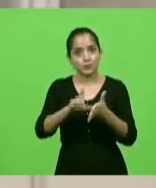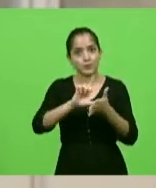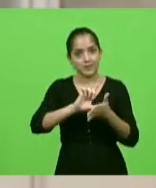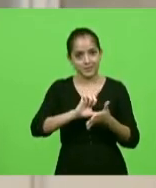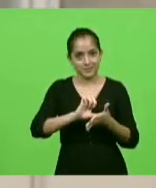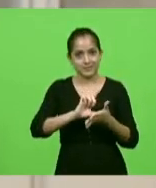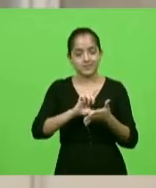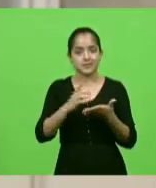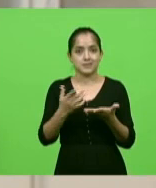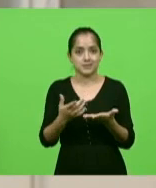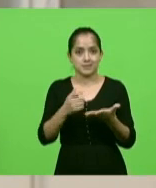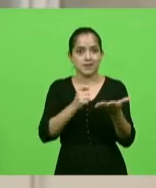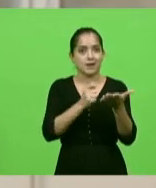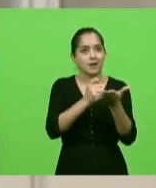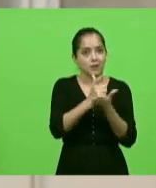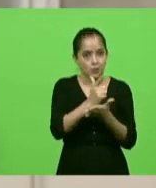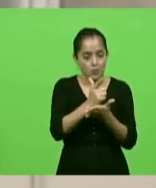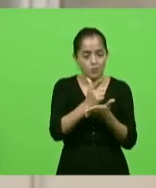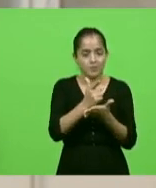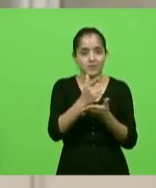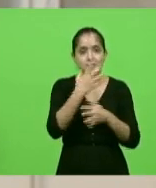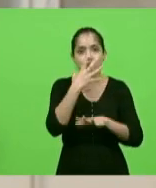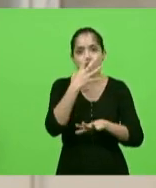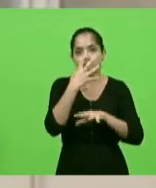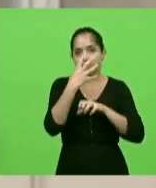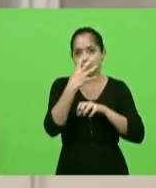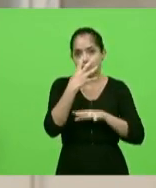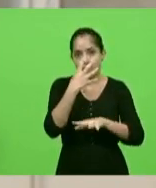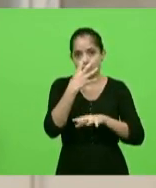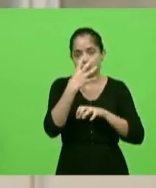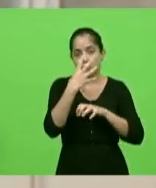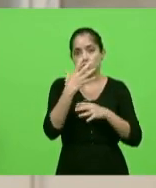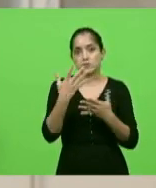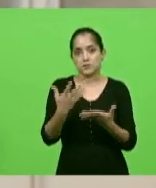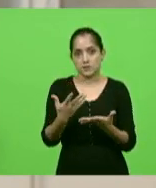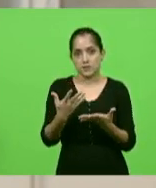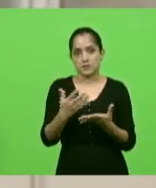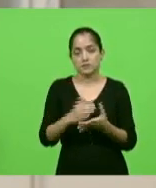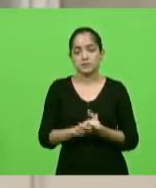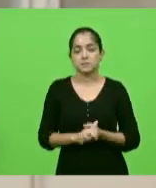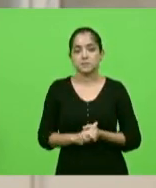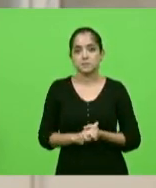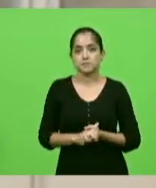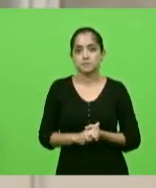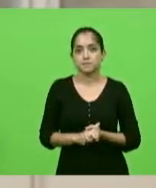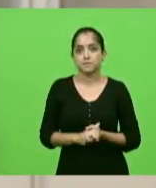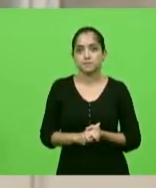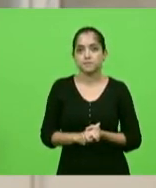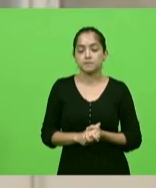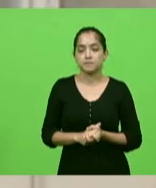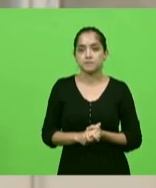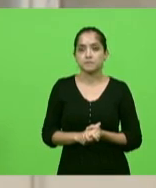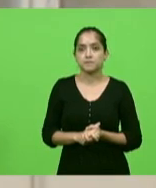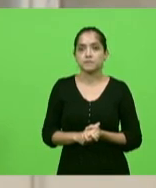mal sucedida compra dos ventiladores pulmonares em